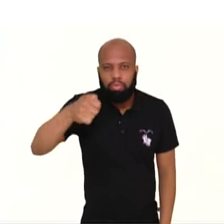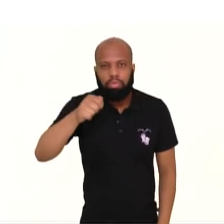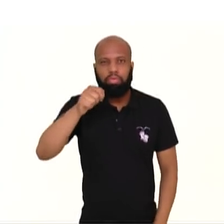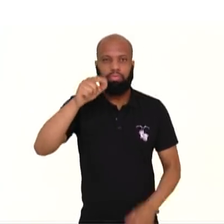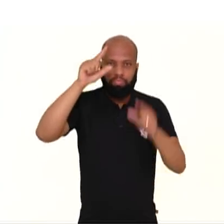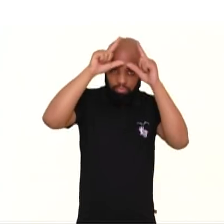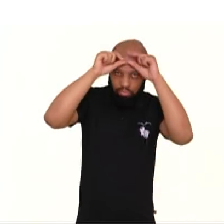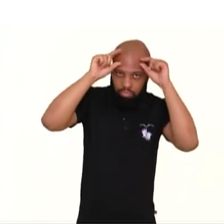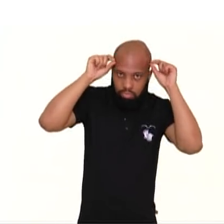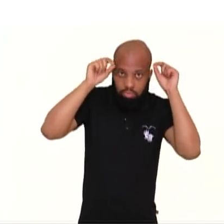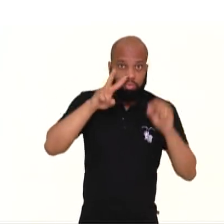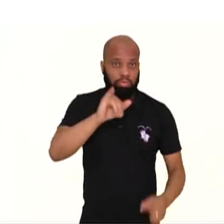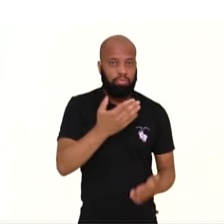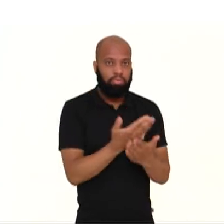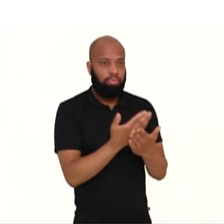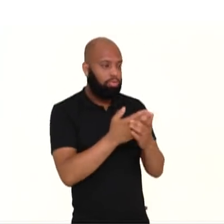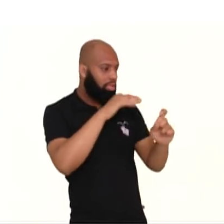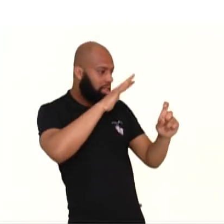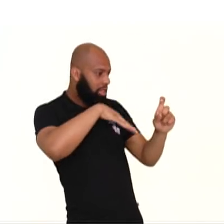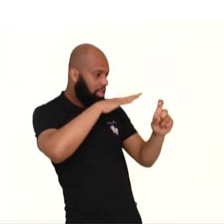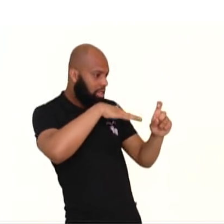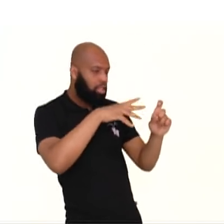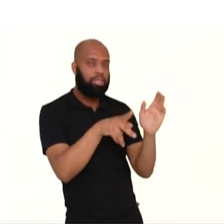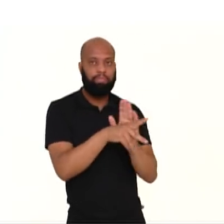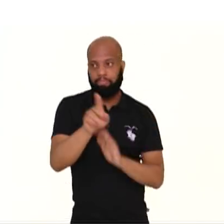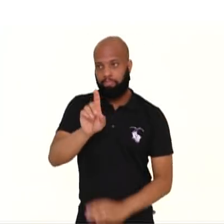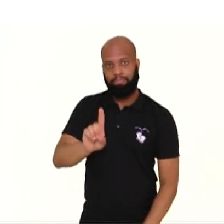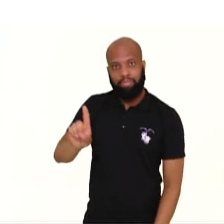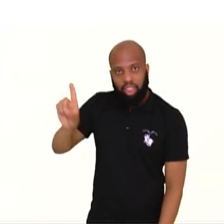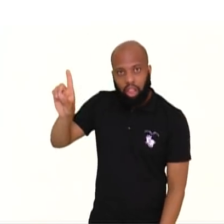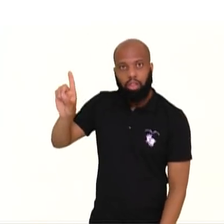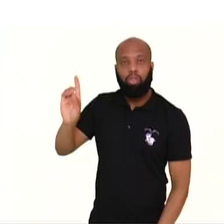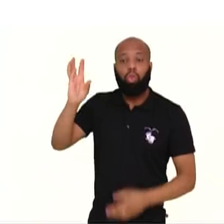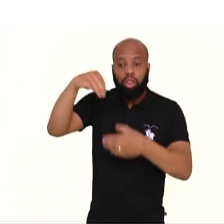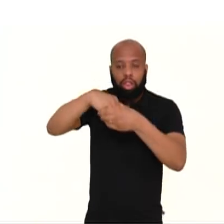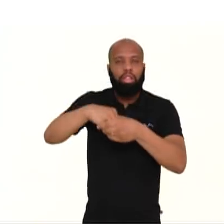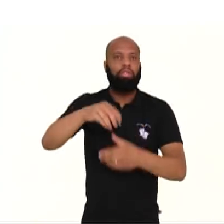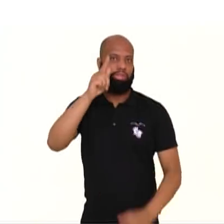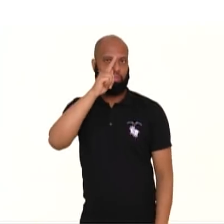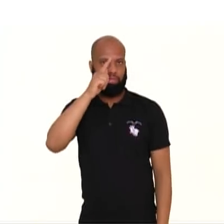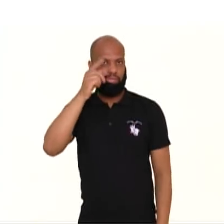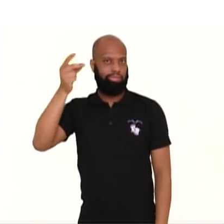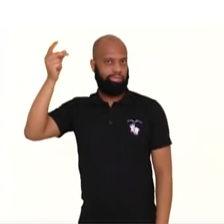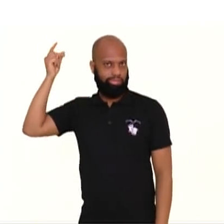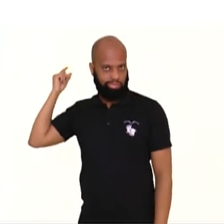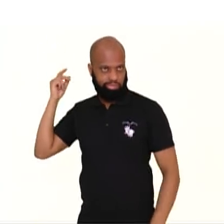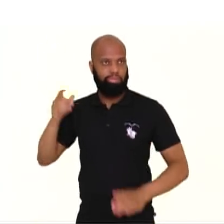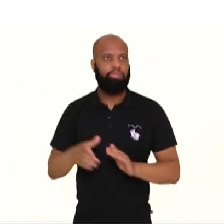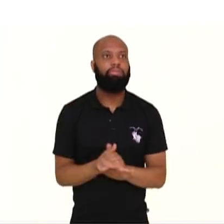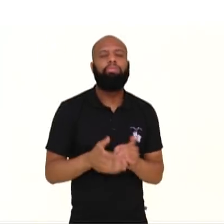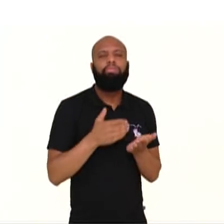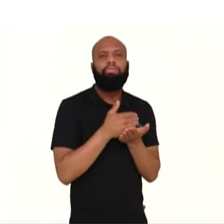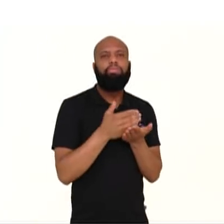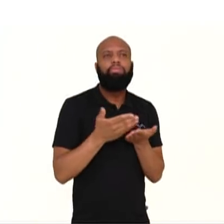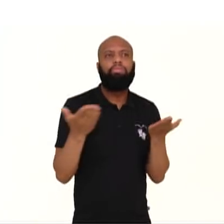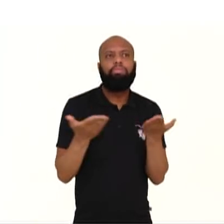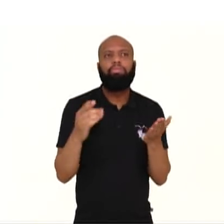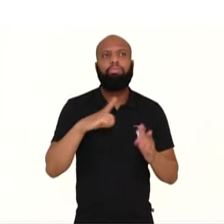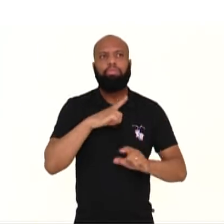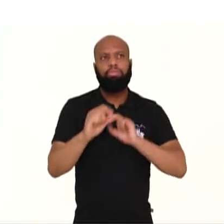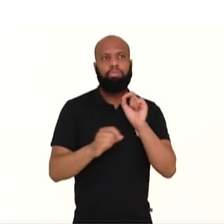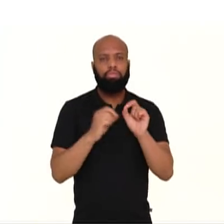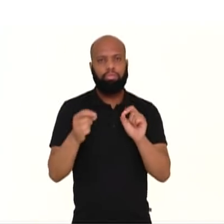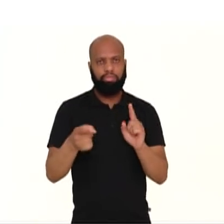que a gente chama de mitologia grega, deuses e deuses na Grécia Antiga. Muito bem, para começar, vejam no